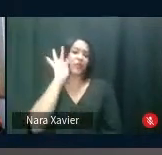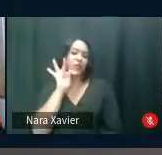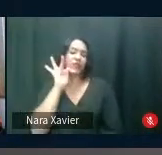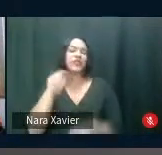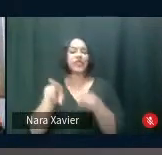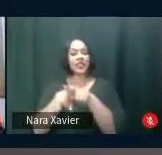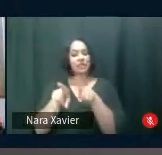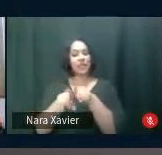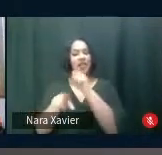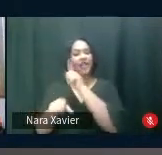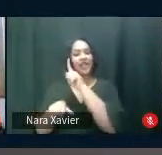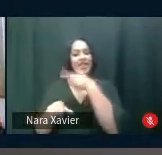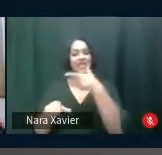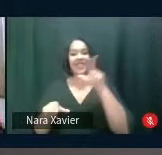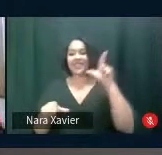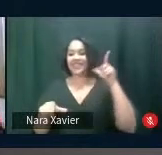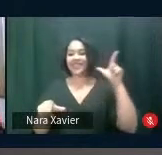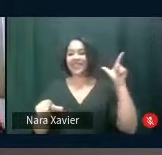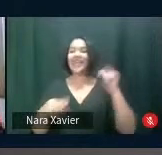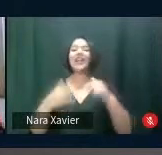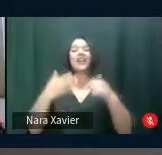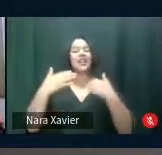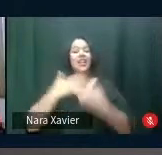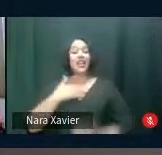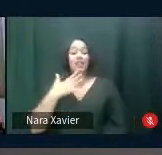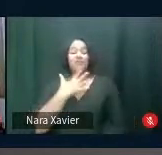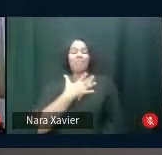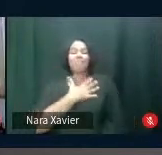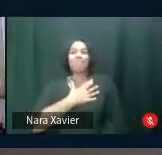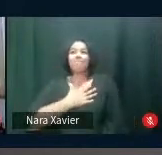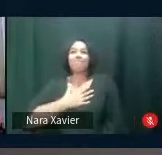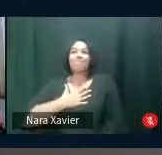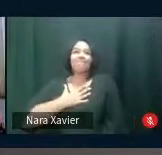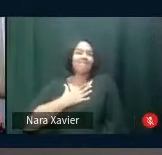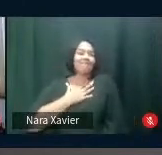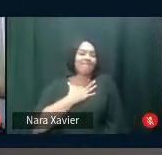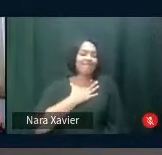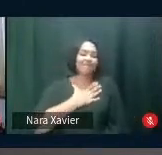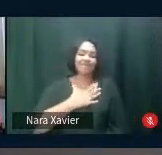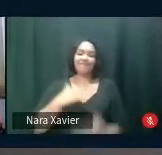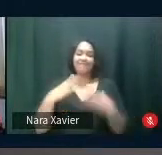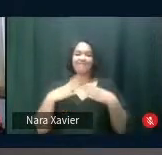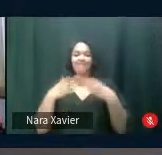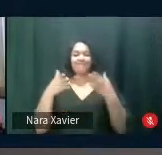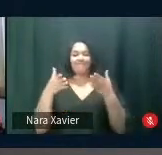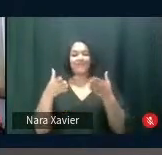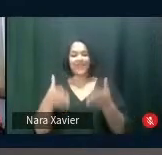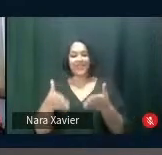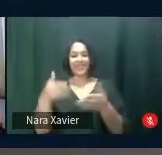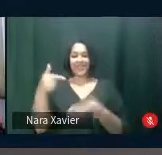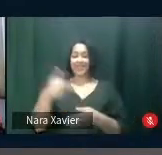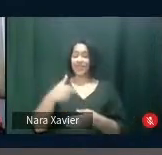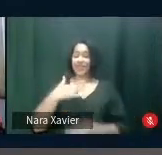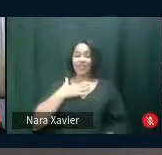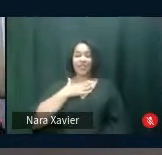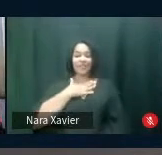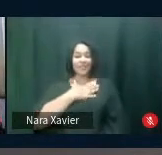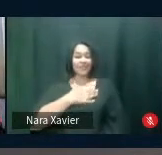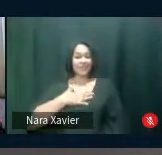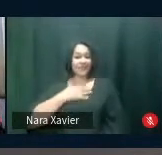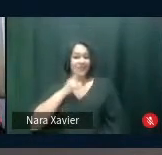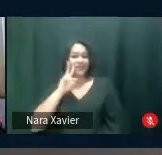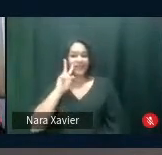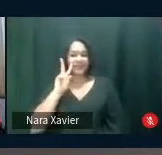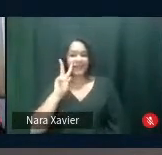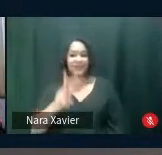pelo convite. Para mim é um grande prazer, né, participar dessa banca, um grande prazer ver,